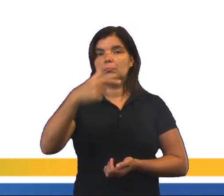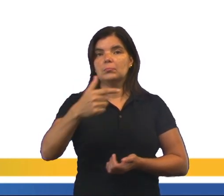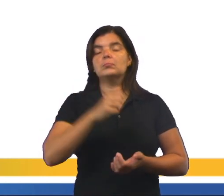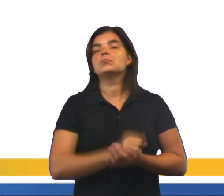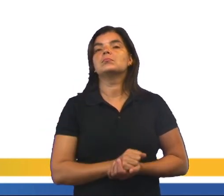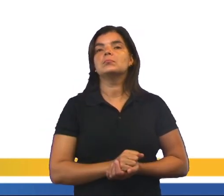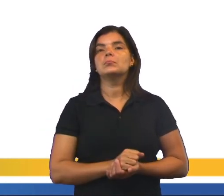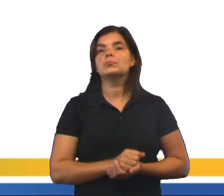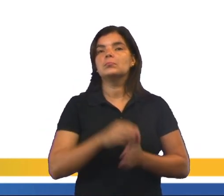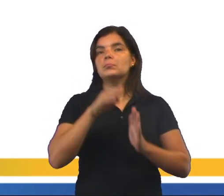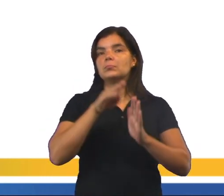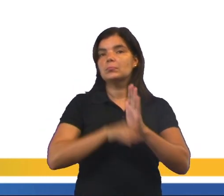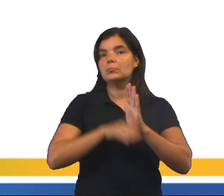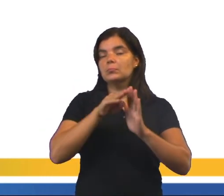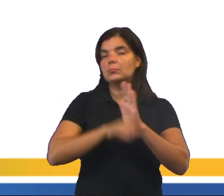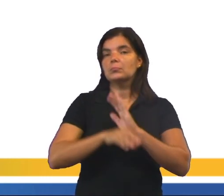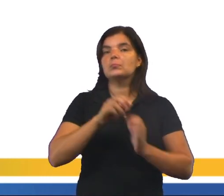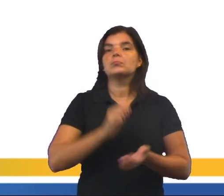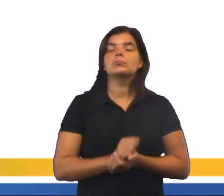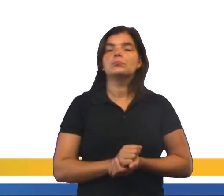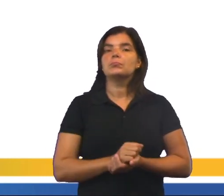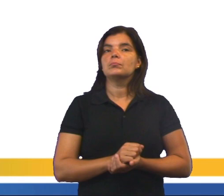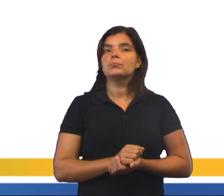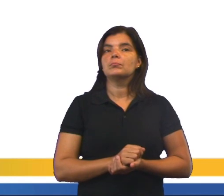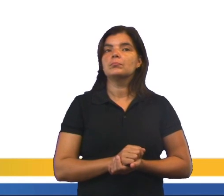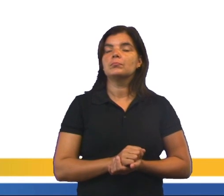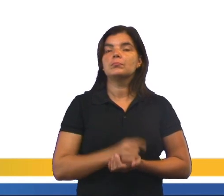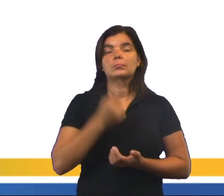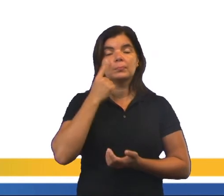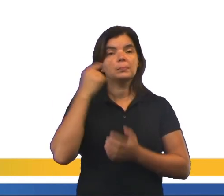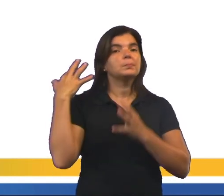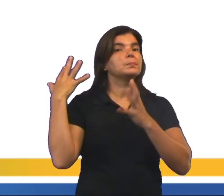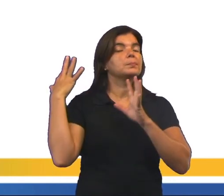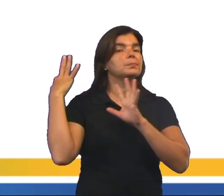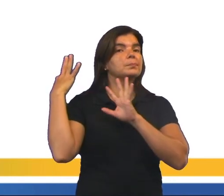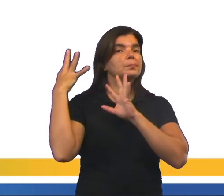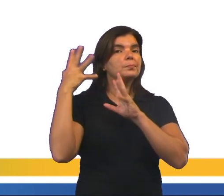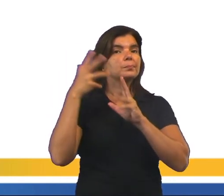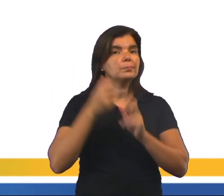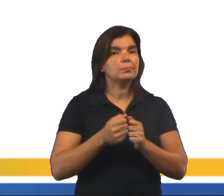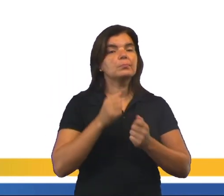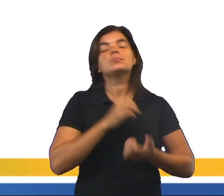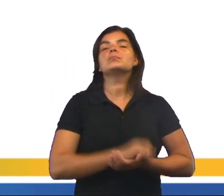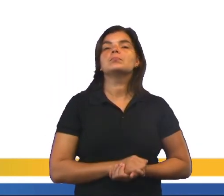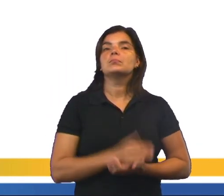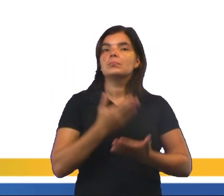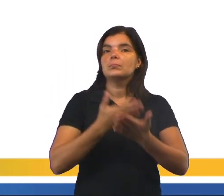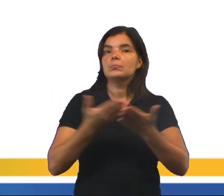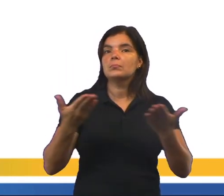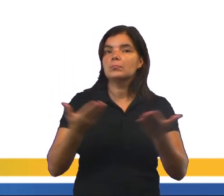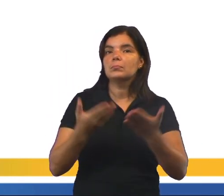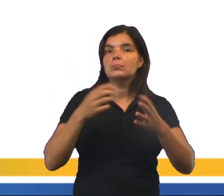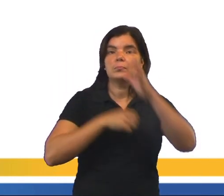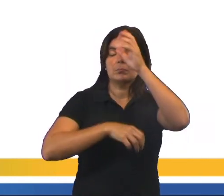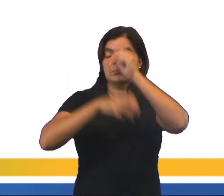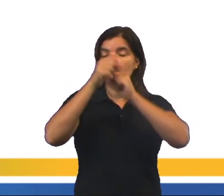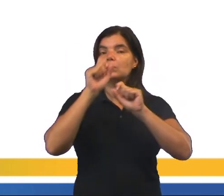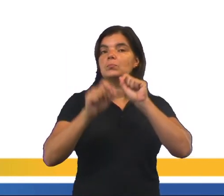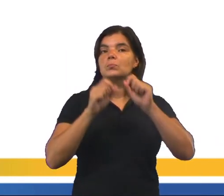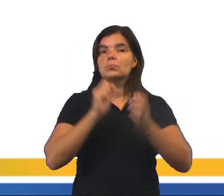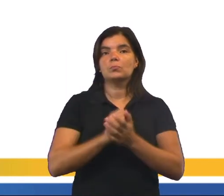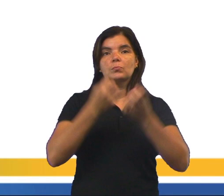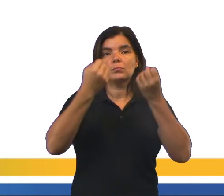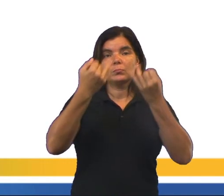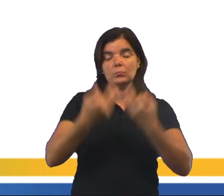931,25 metros quadrados. Top, não é mesmo? Vamos revisar? Na aula de hoje, aprendemos sobre